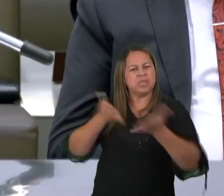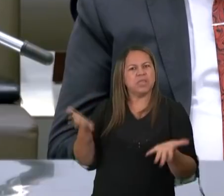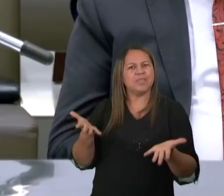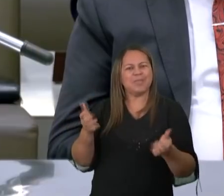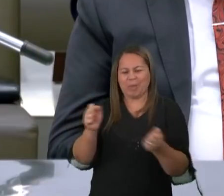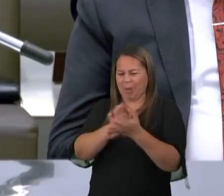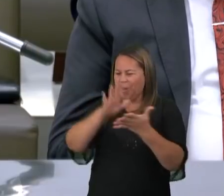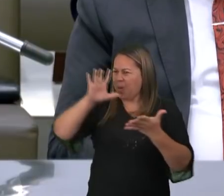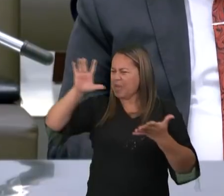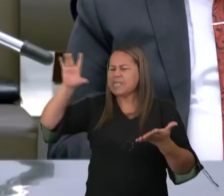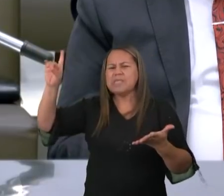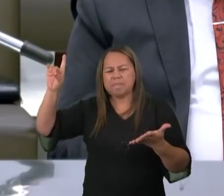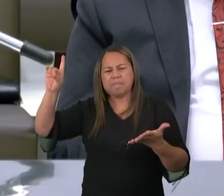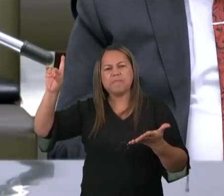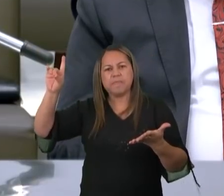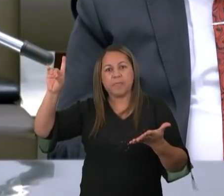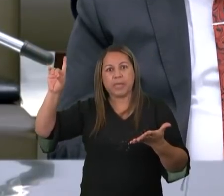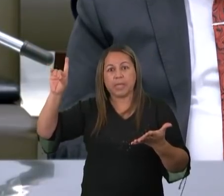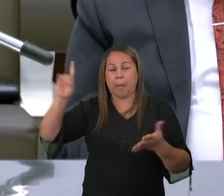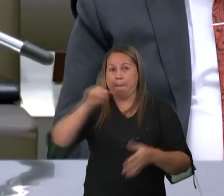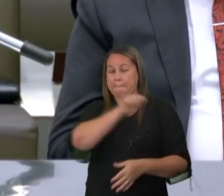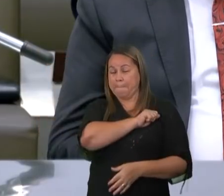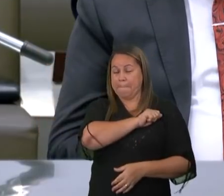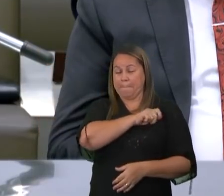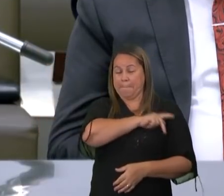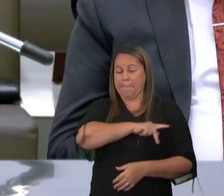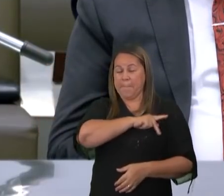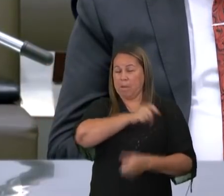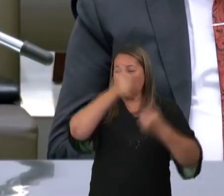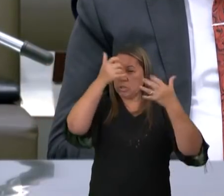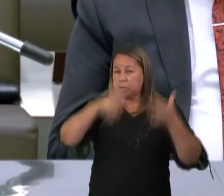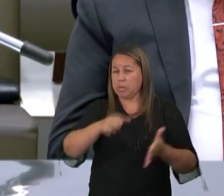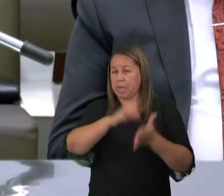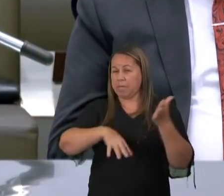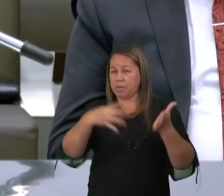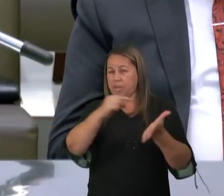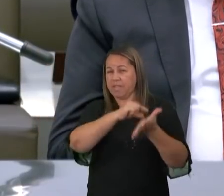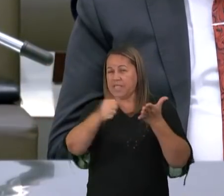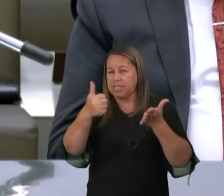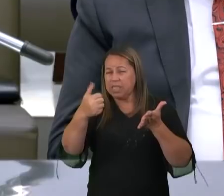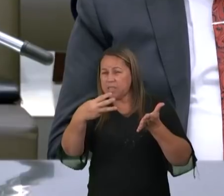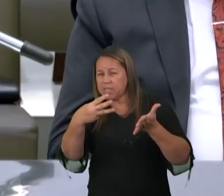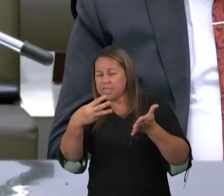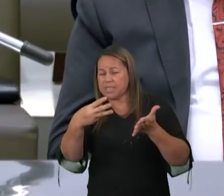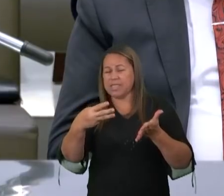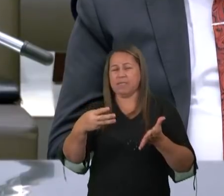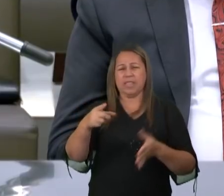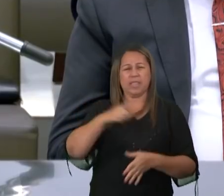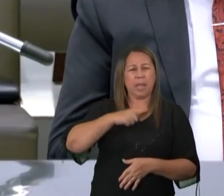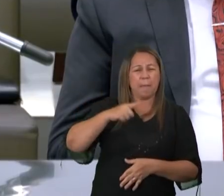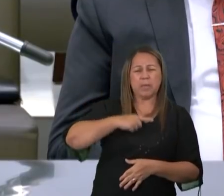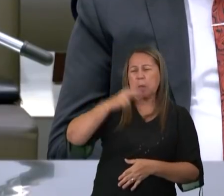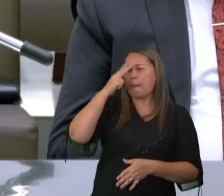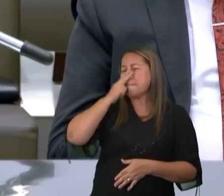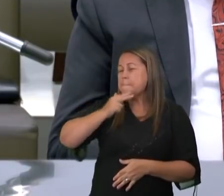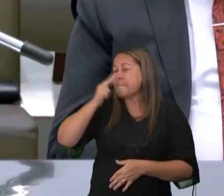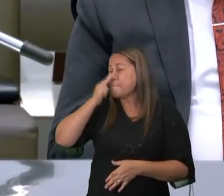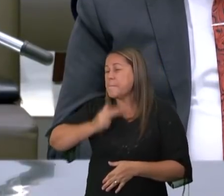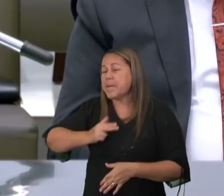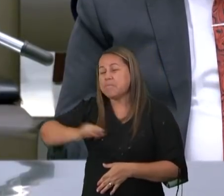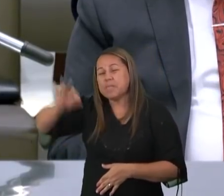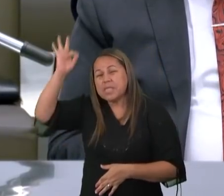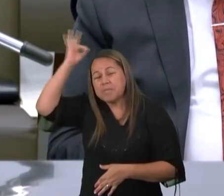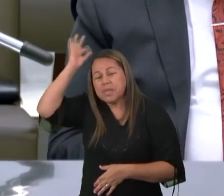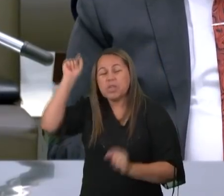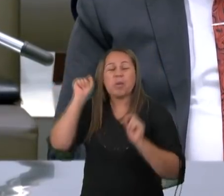Glória a Deus. Paulo falou assim no capítulo 4, versículo 13, né? Ele disse: e temos, portanto, o mesmo espírito de fé,